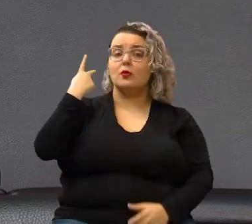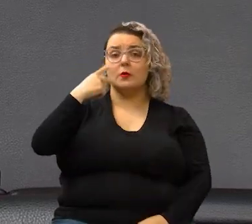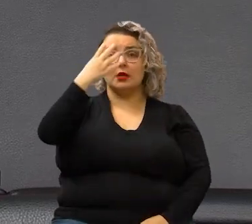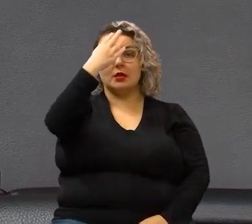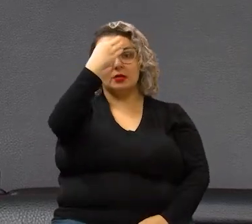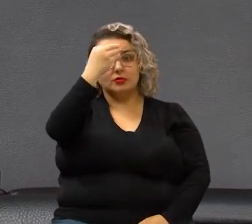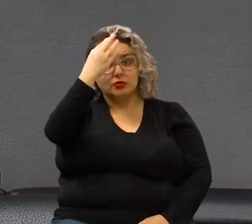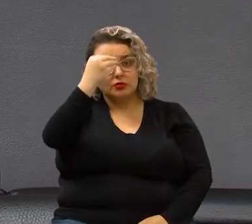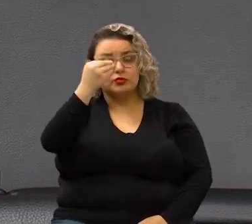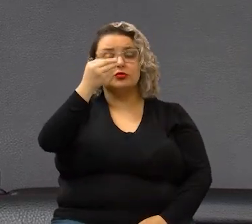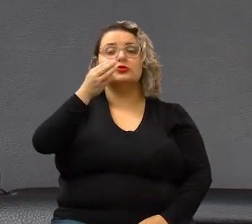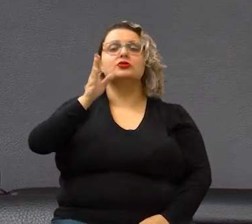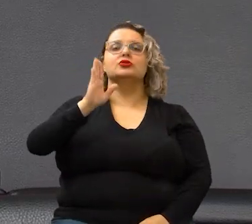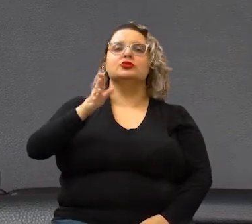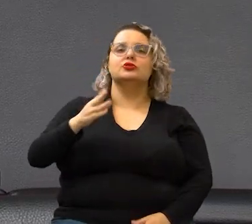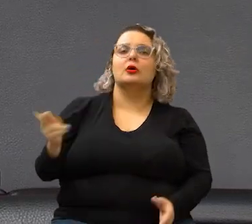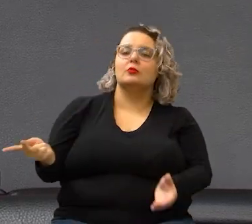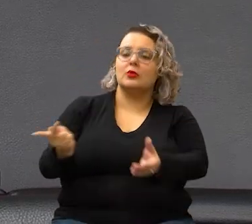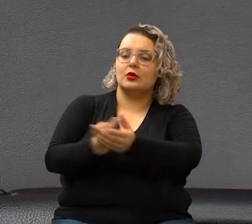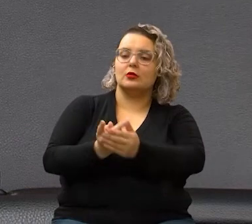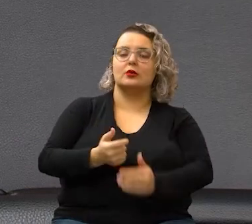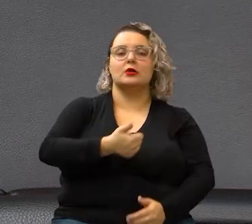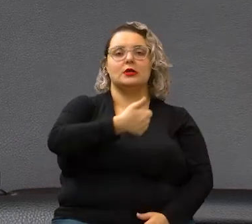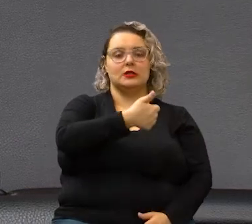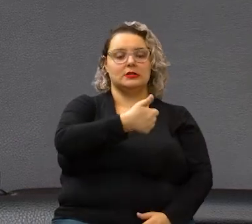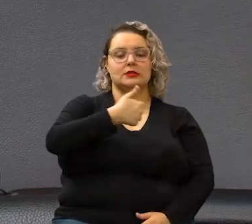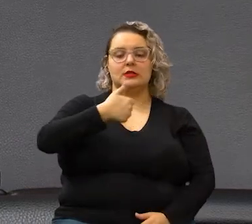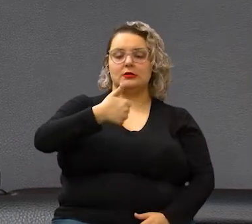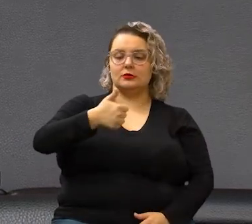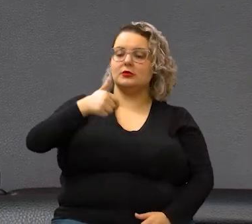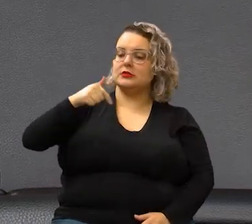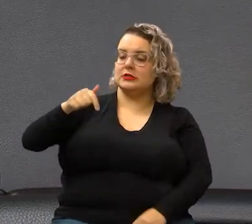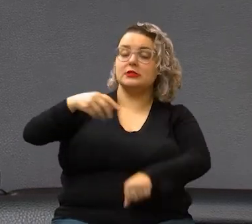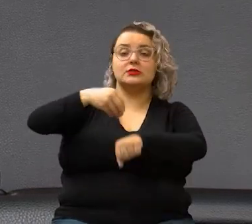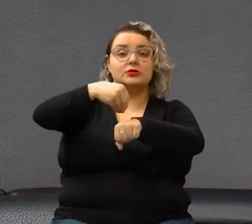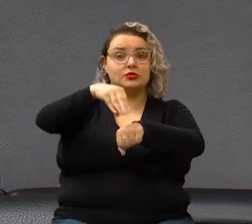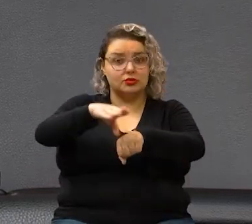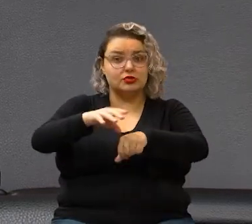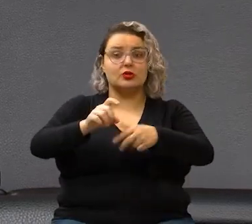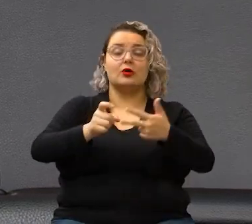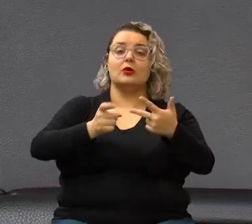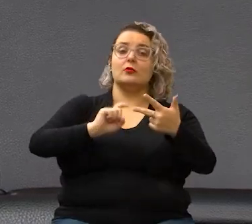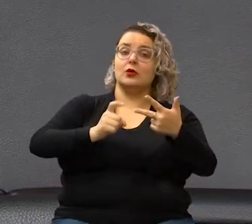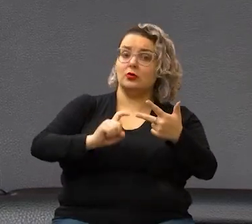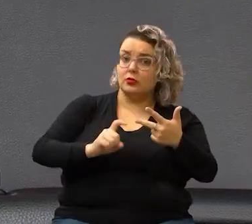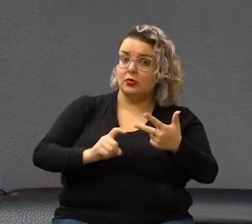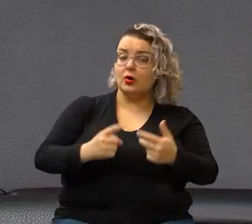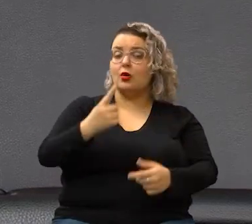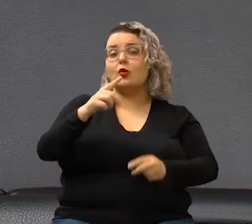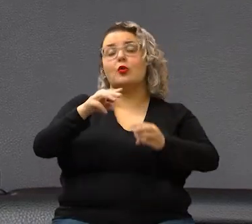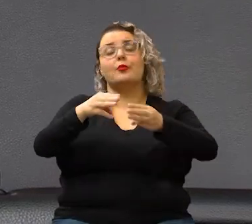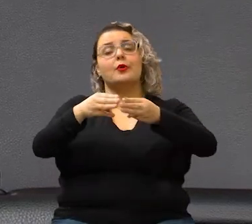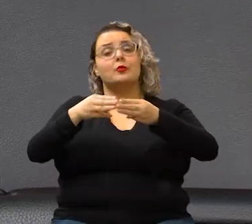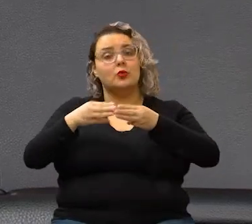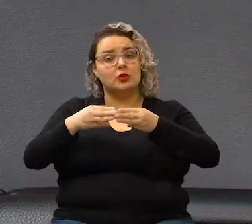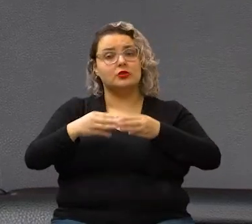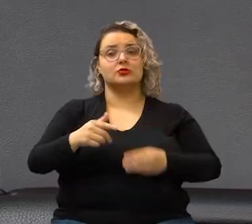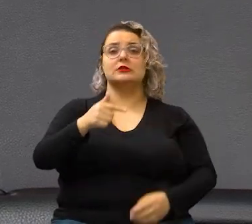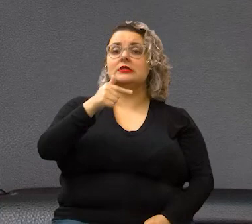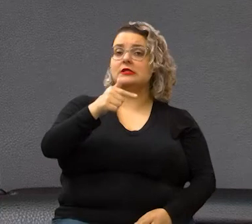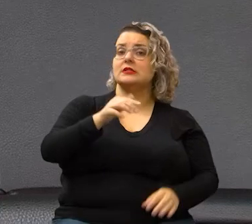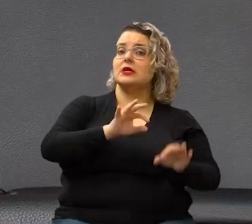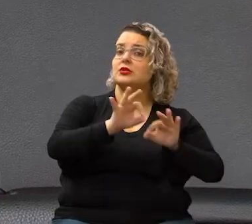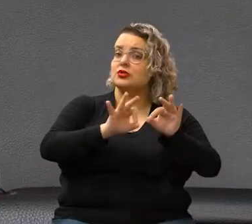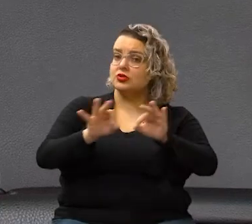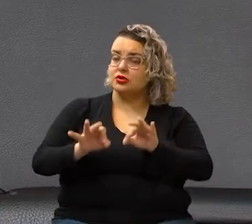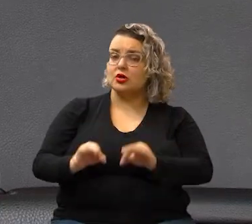o vereador Jair da Farmácia já protocolou 117 indicações ao Executivo, uma moção,